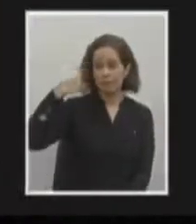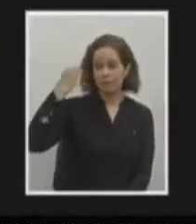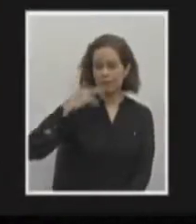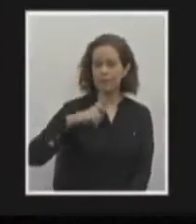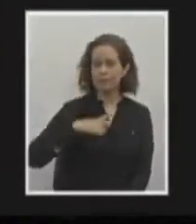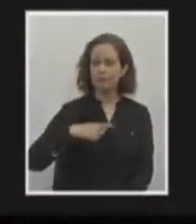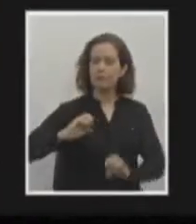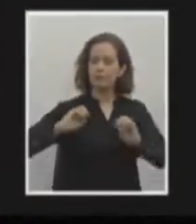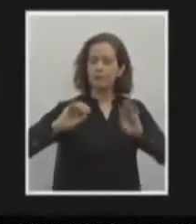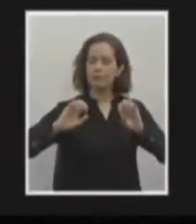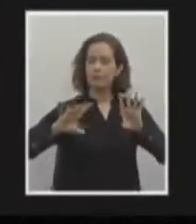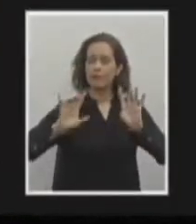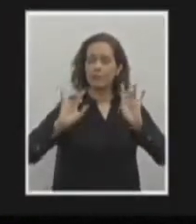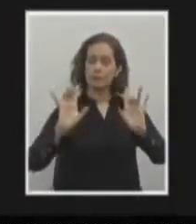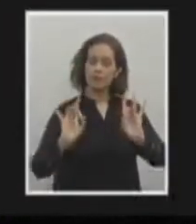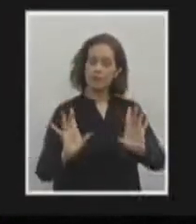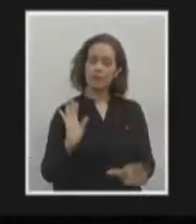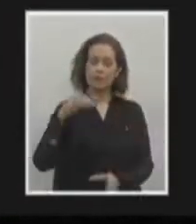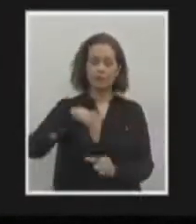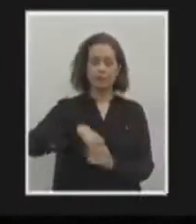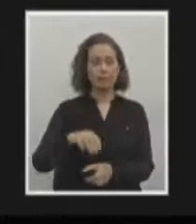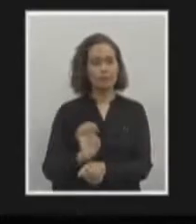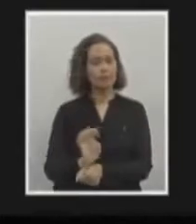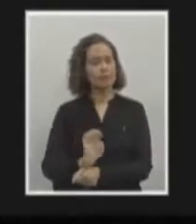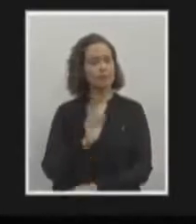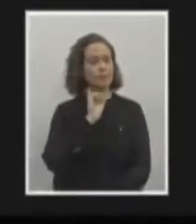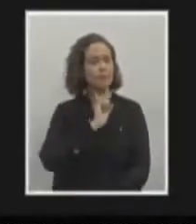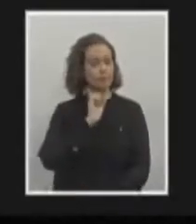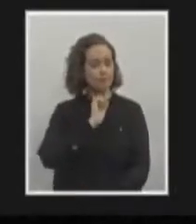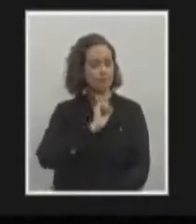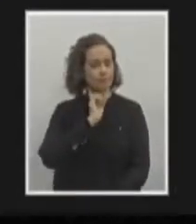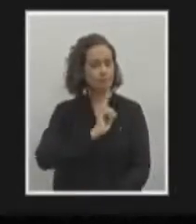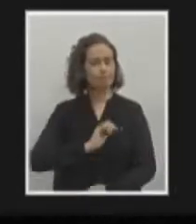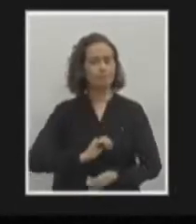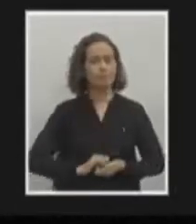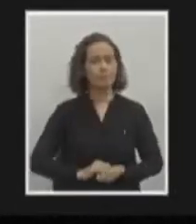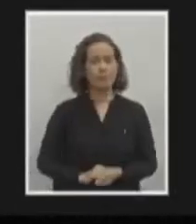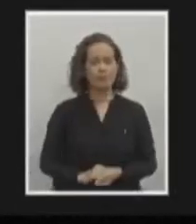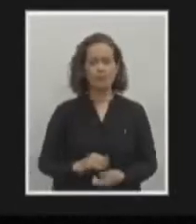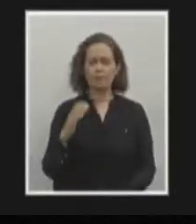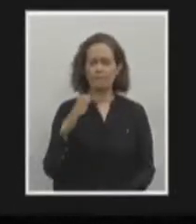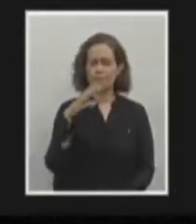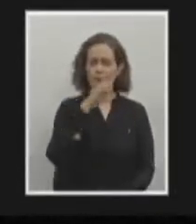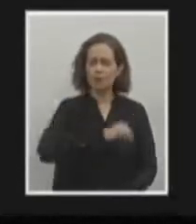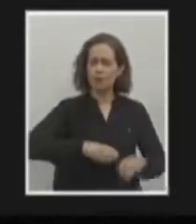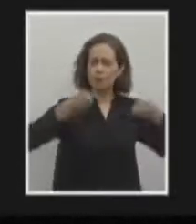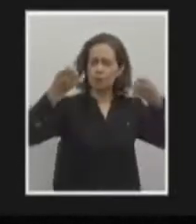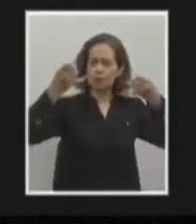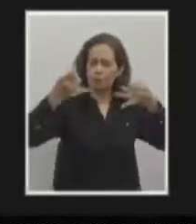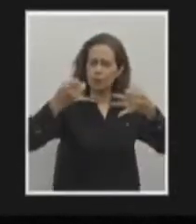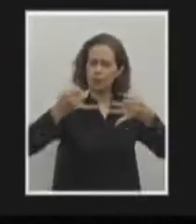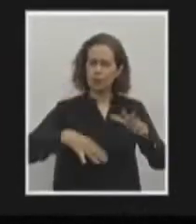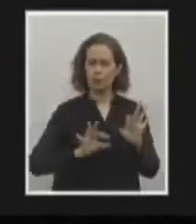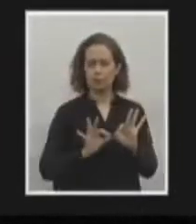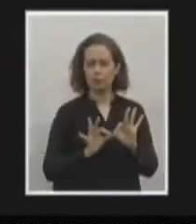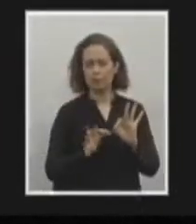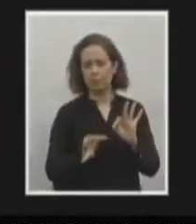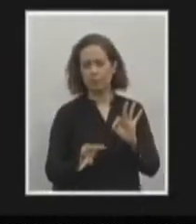educação especial dentro do estado de Minas Gerais. E eu fiz assim, um breve relato, para não delongar demais,